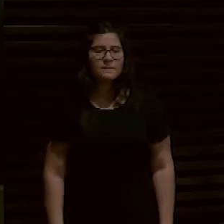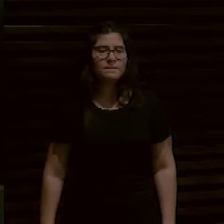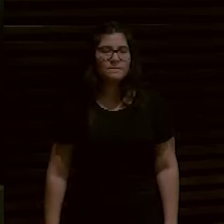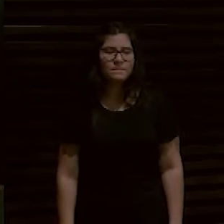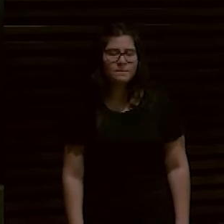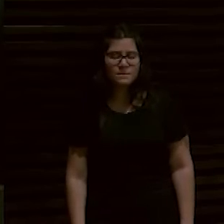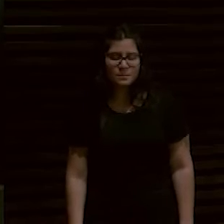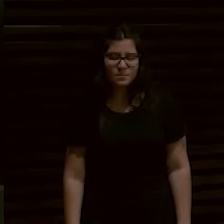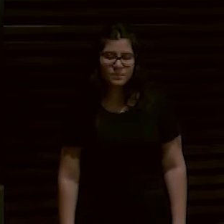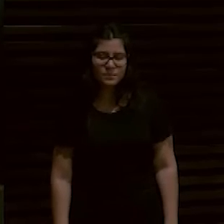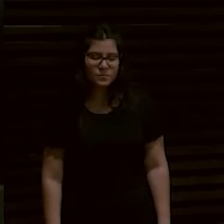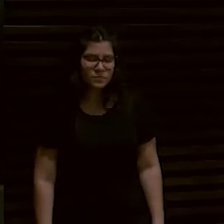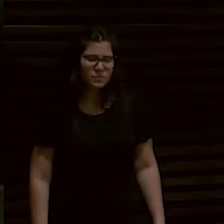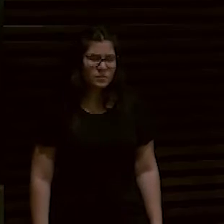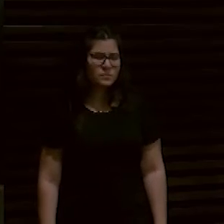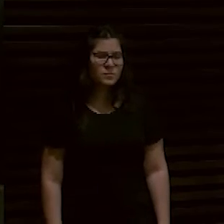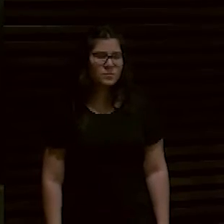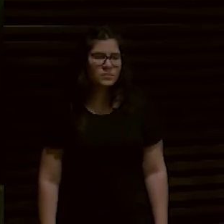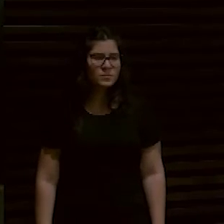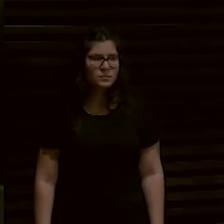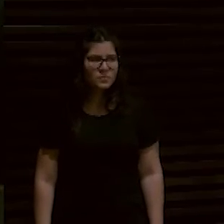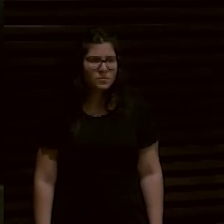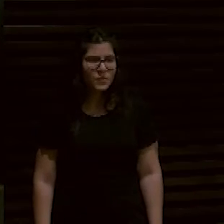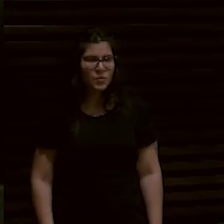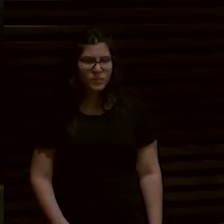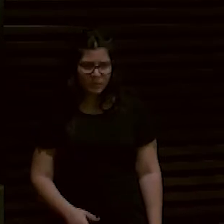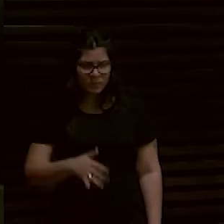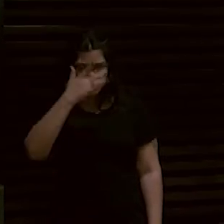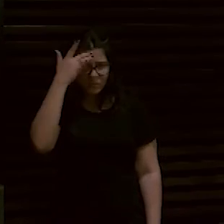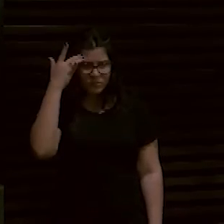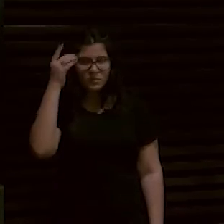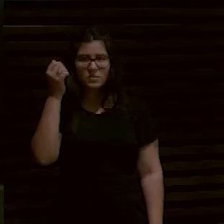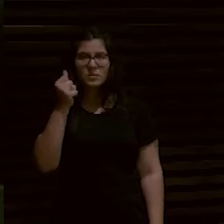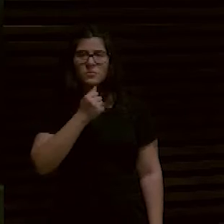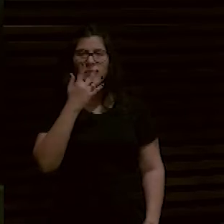E o homem bendito, então, é como a